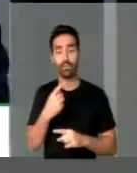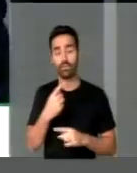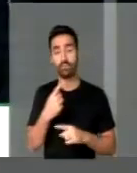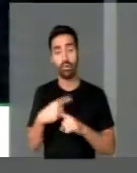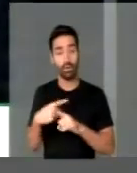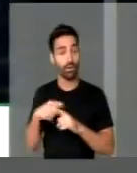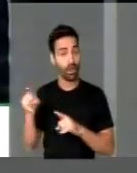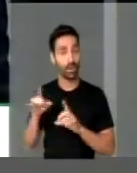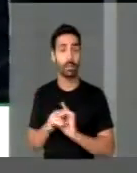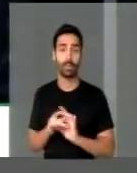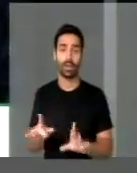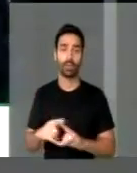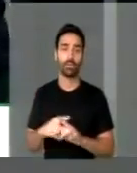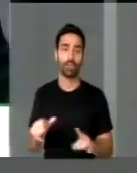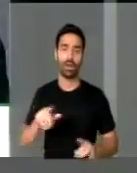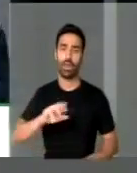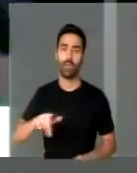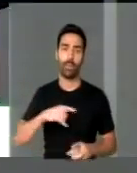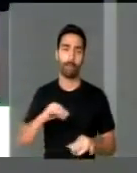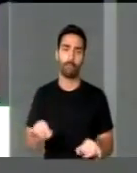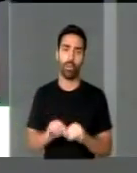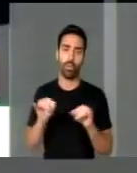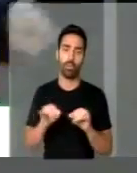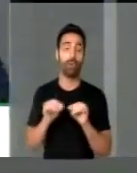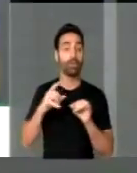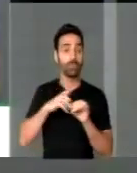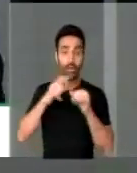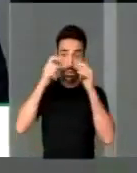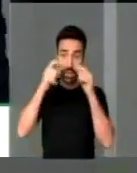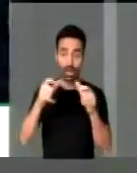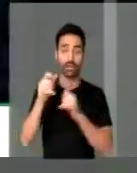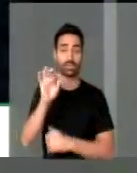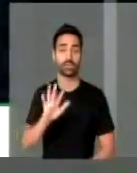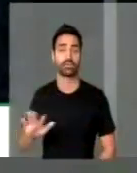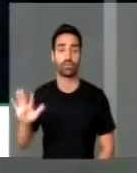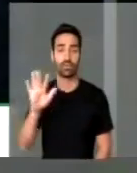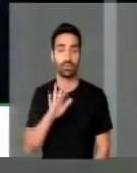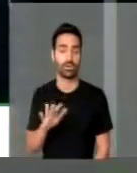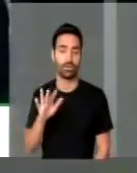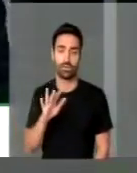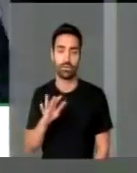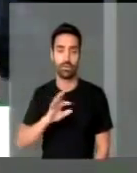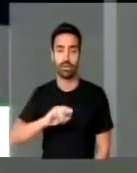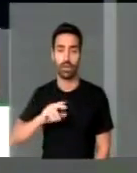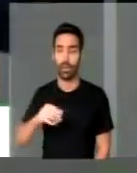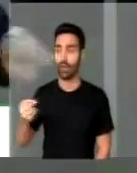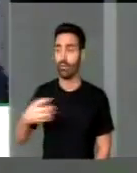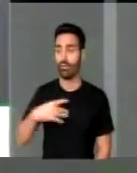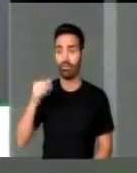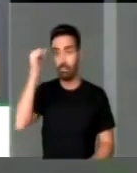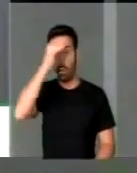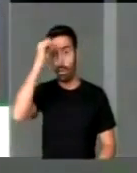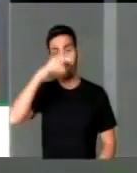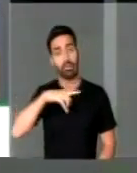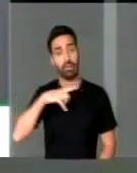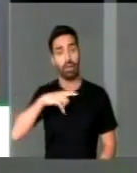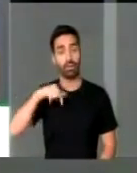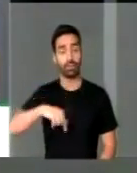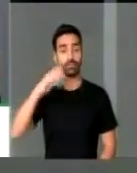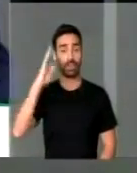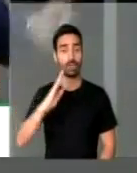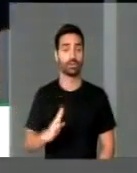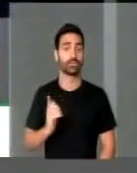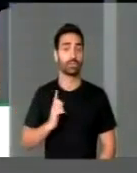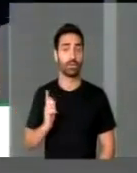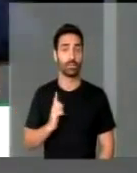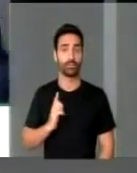liberal, mas não era bobo, ele tinha interesse nacional, ele não era um neobobo do tipo que existe no Brasil,